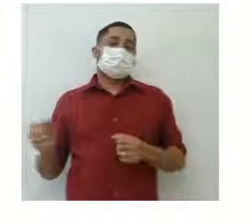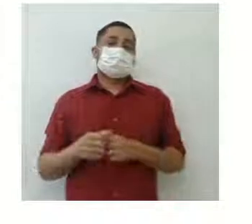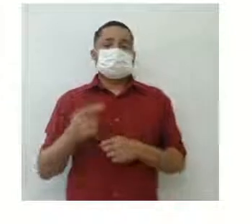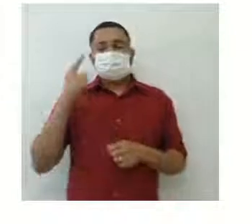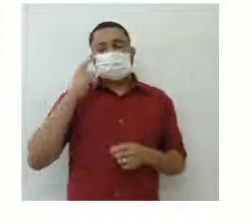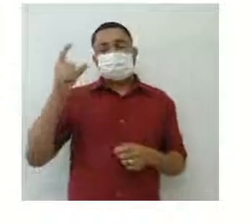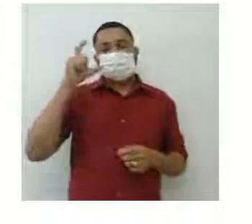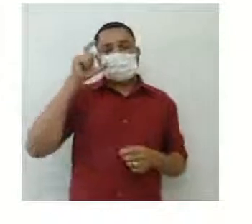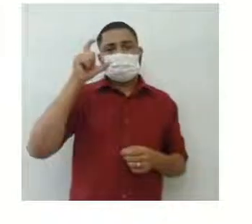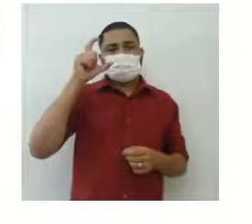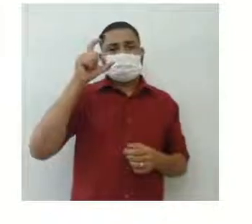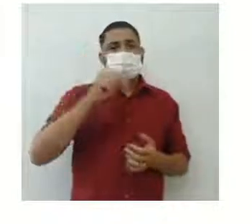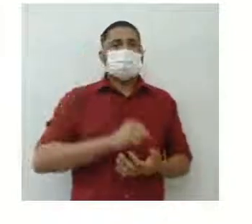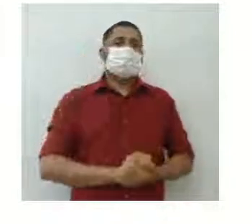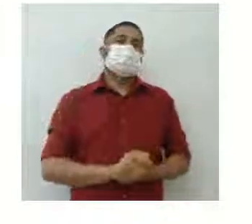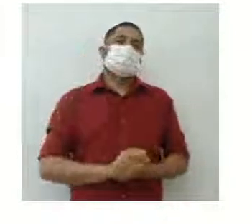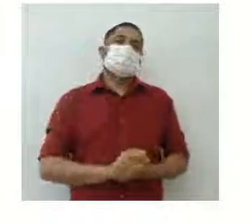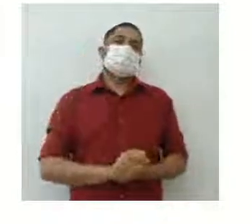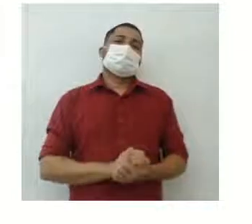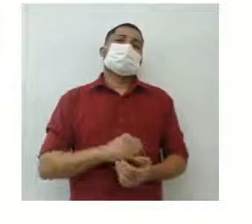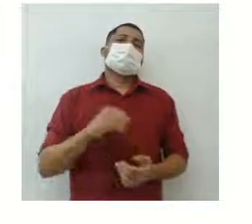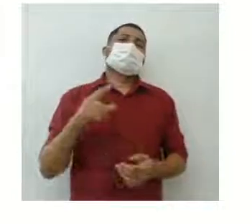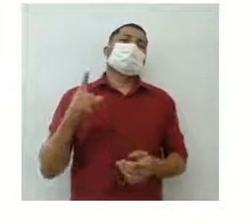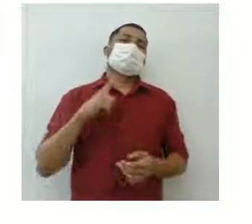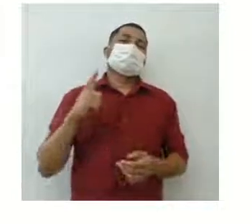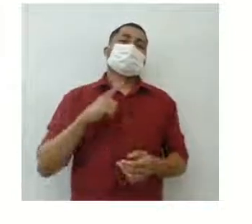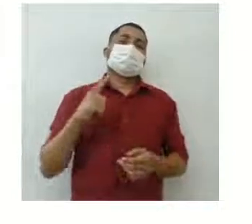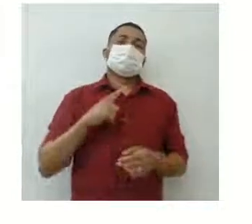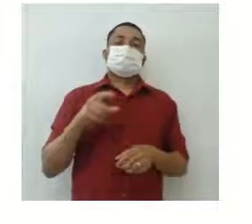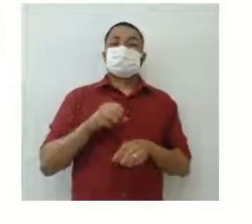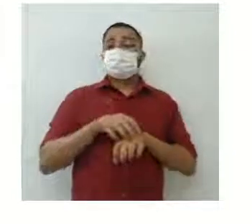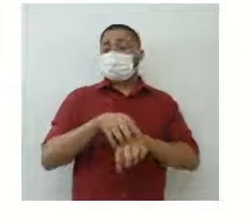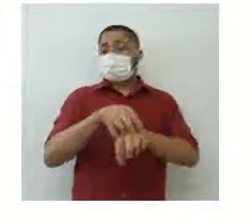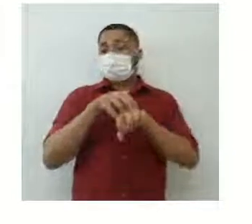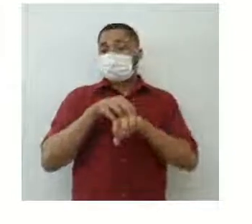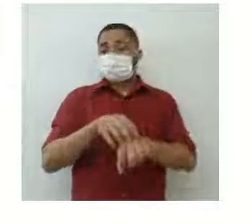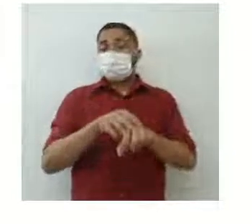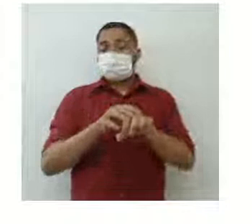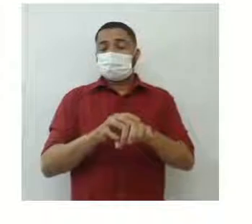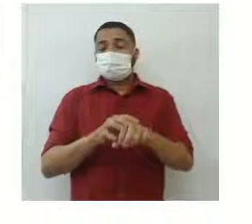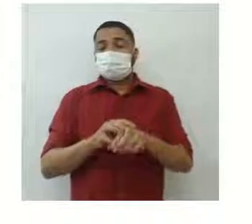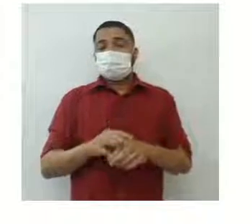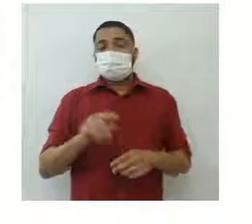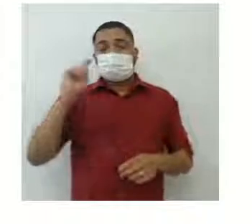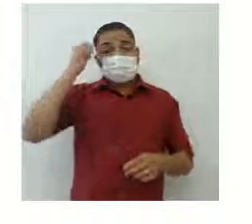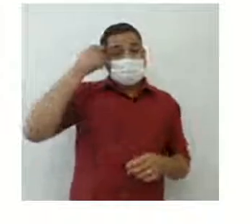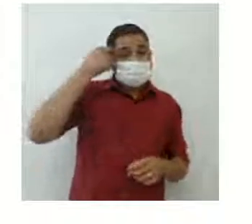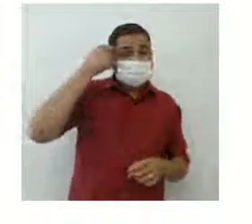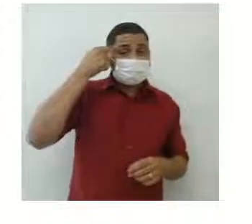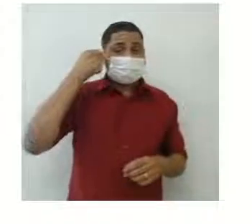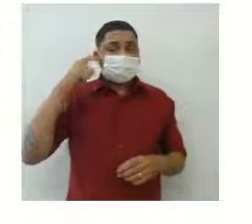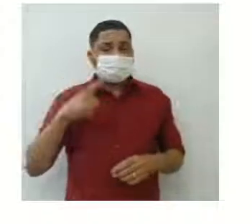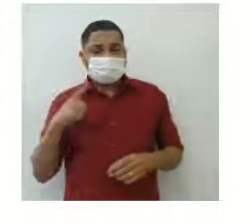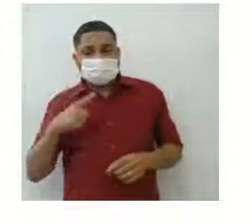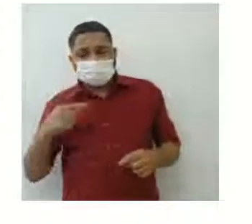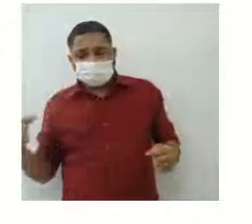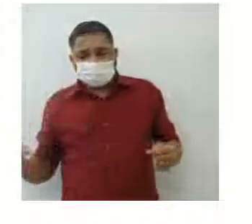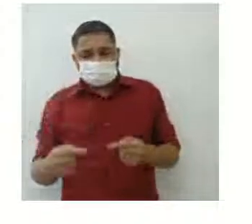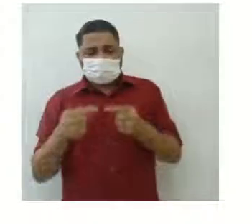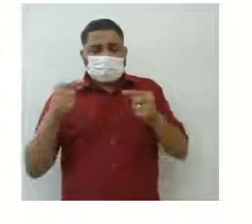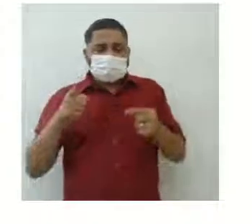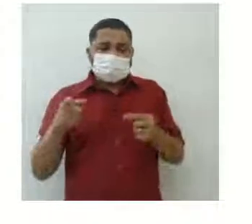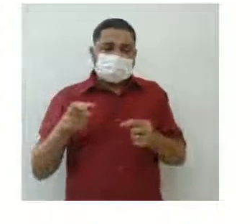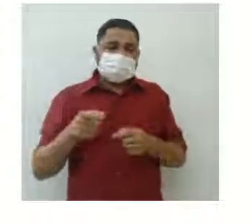interesse incipiente para o capitalismo. Mas o tráfico negreiro se assentava nessa mecânica do